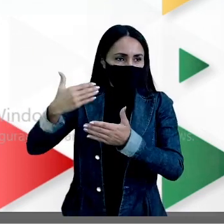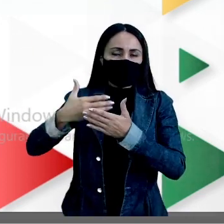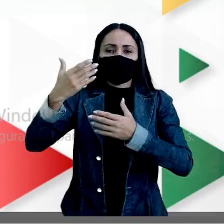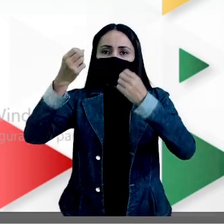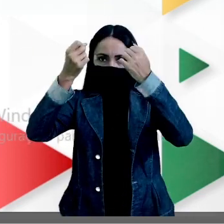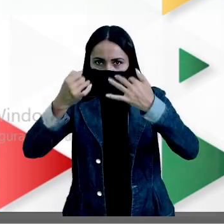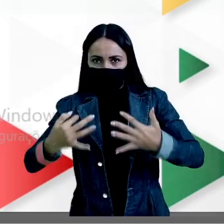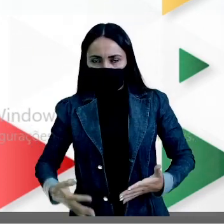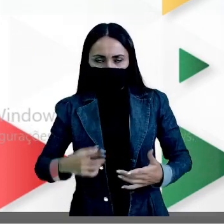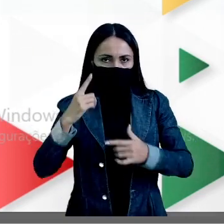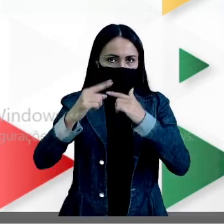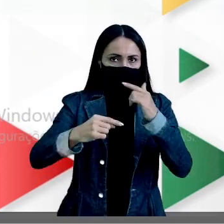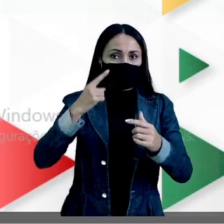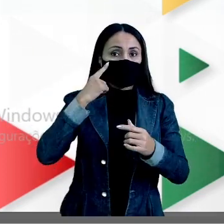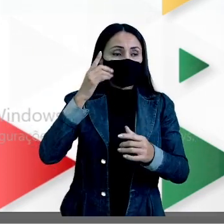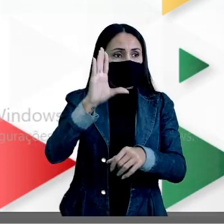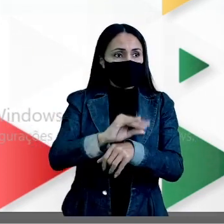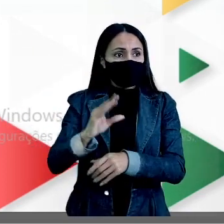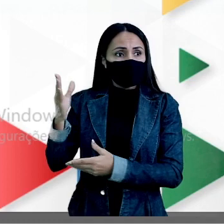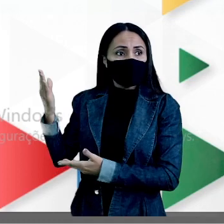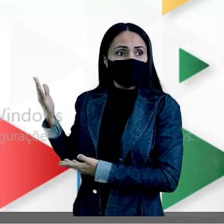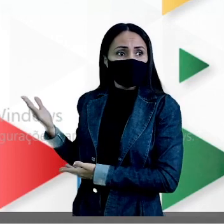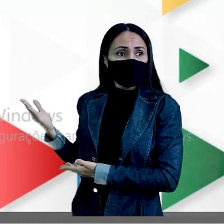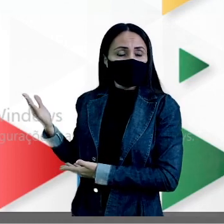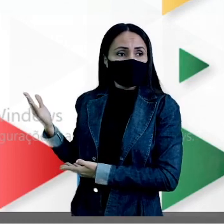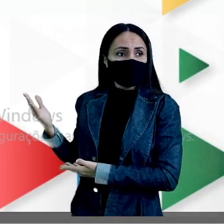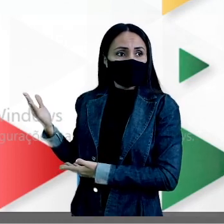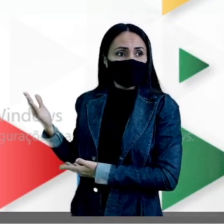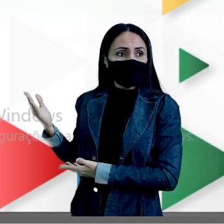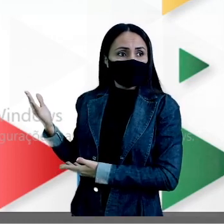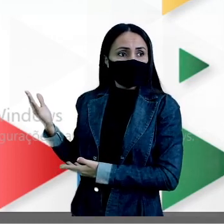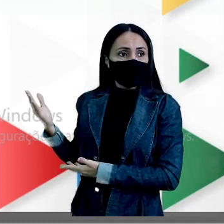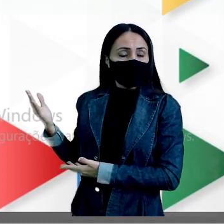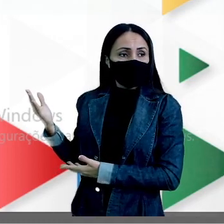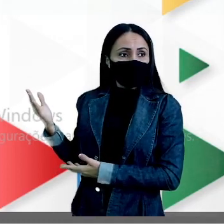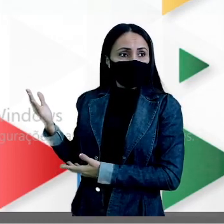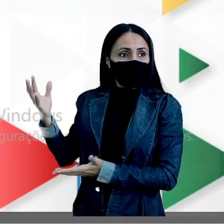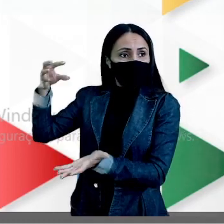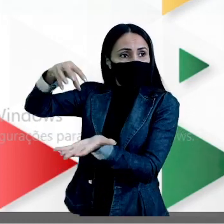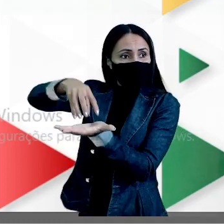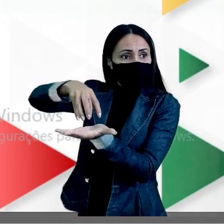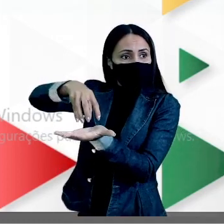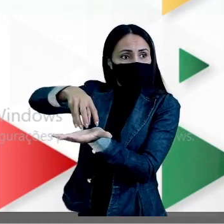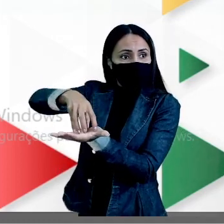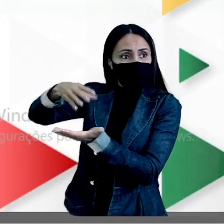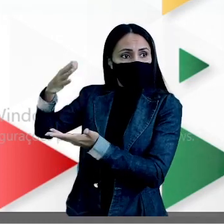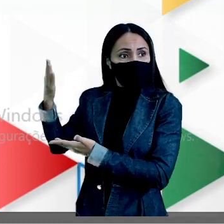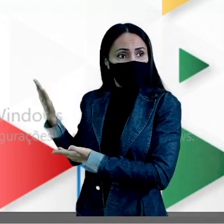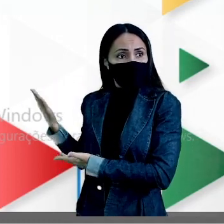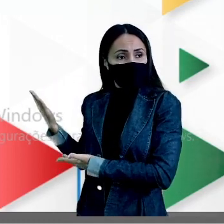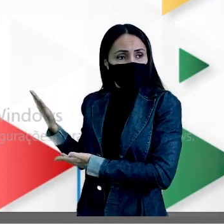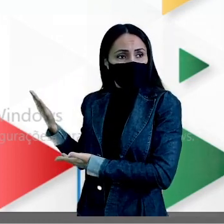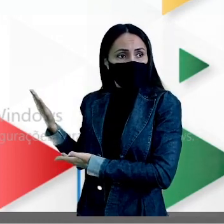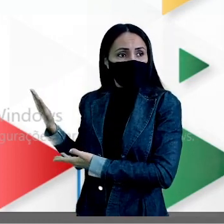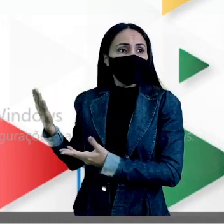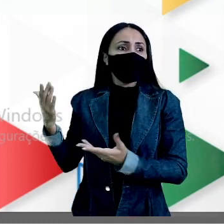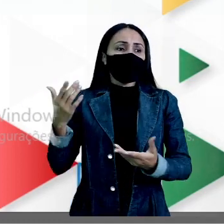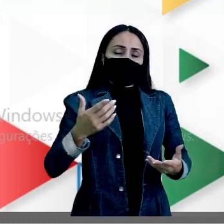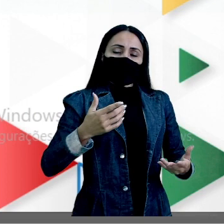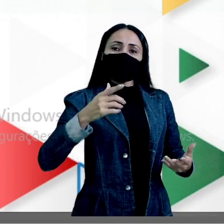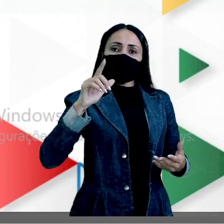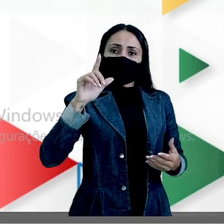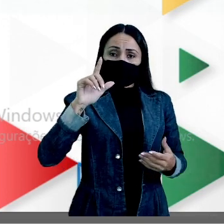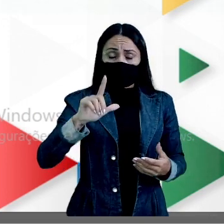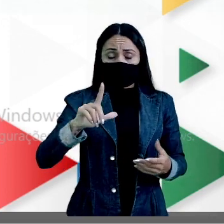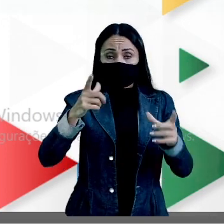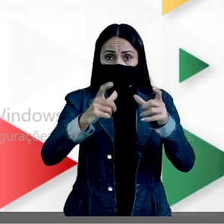nós temos a fotografia da sede, né? A sede que também, além de ser o lugar onde é feito o boneco,